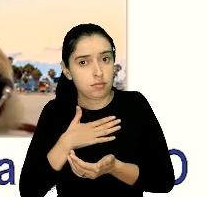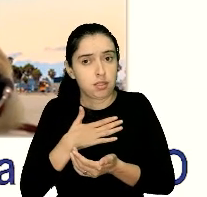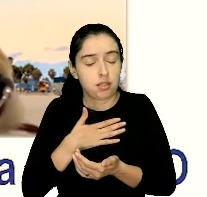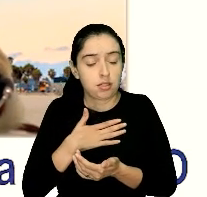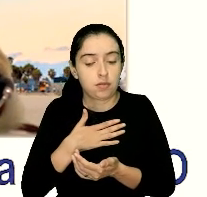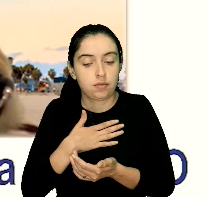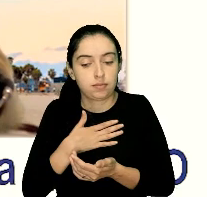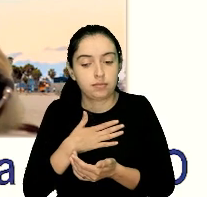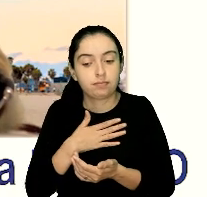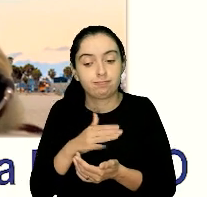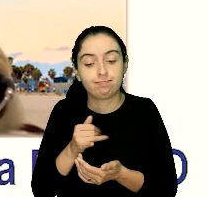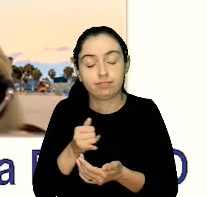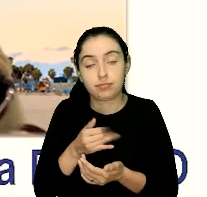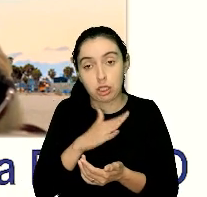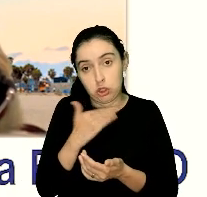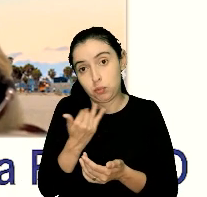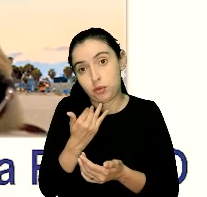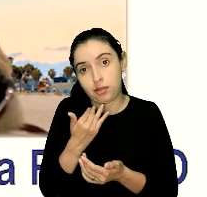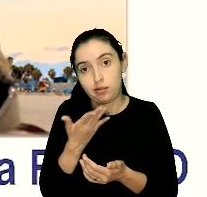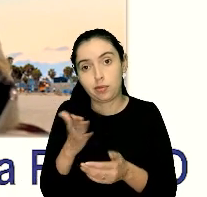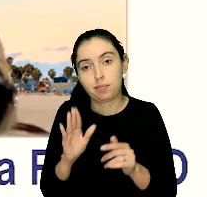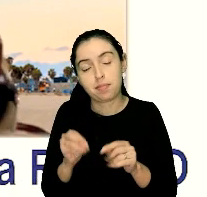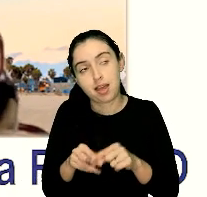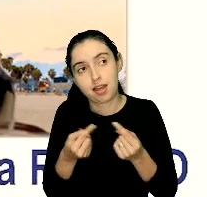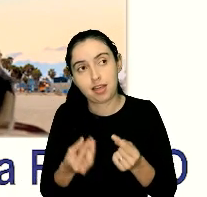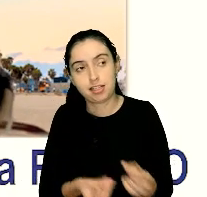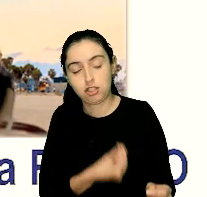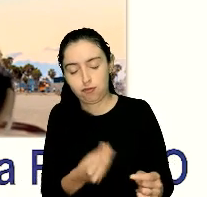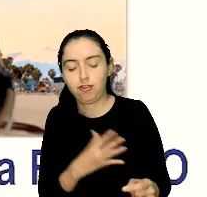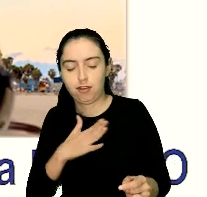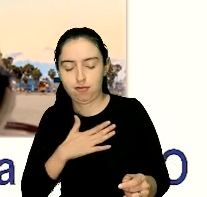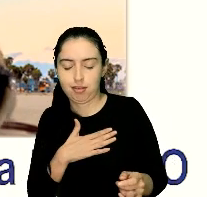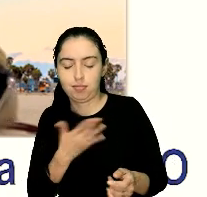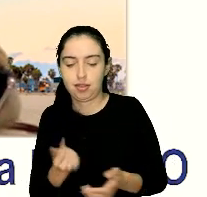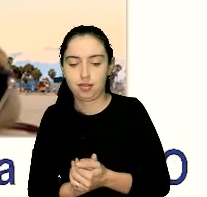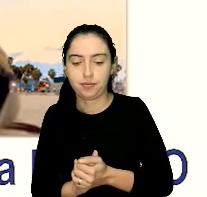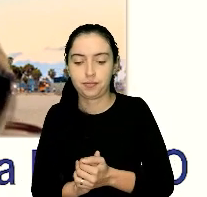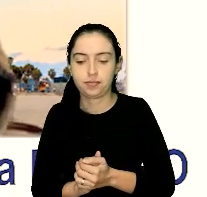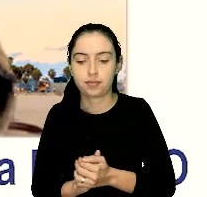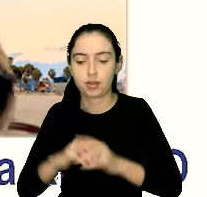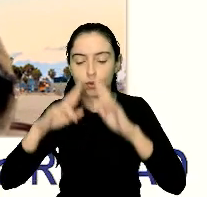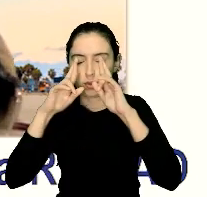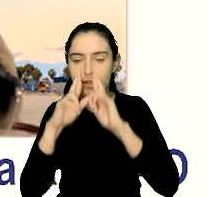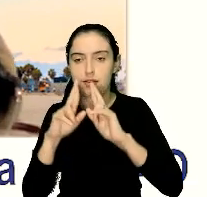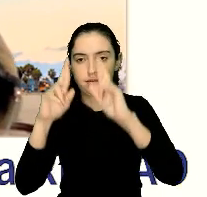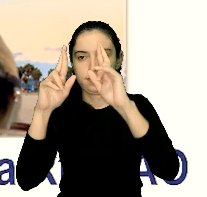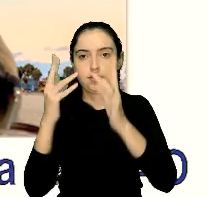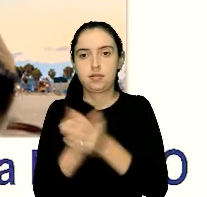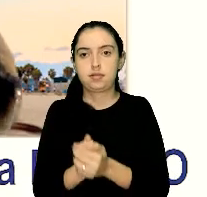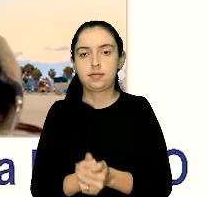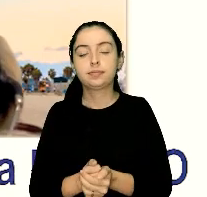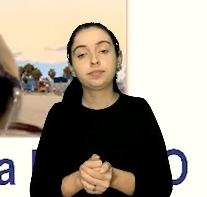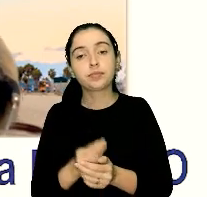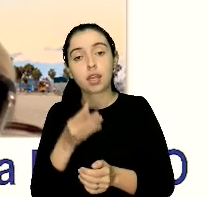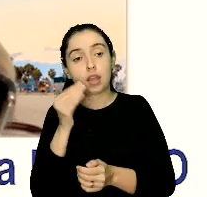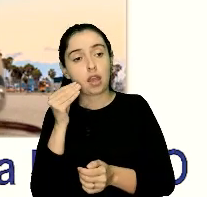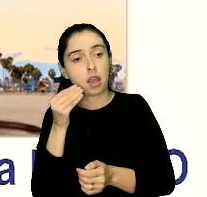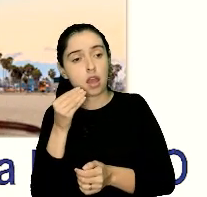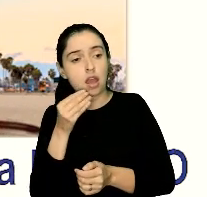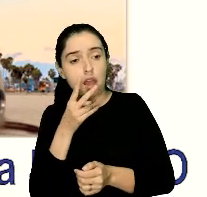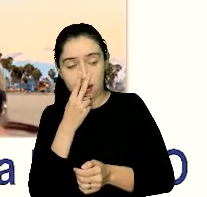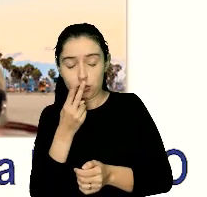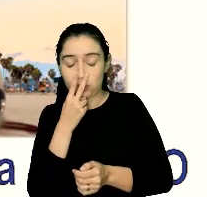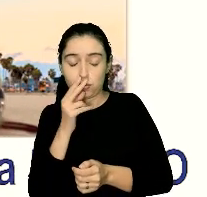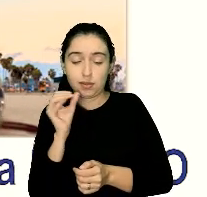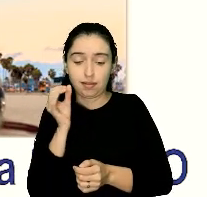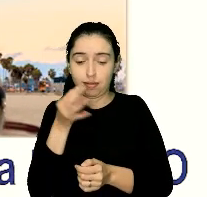considerava, para mim ele é tão vivo, mas ele já faleceu, um realista esperançoso. Então, eu acho que a ideia é essa. Se